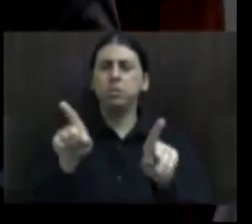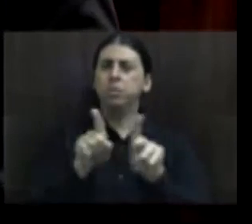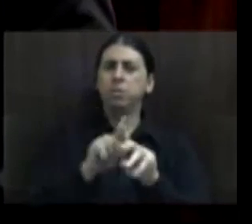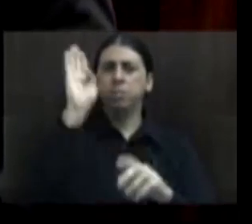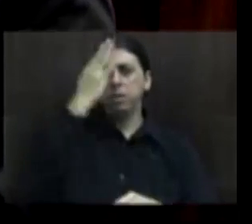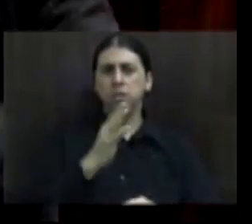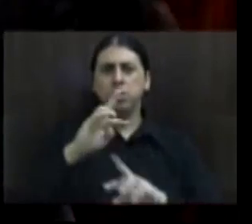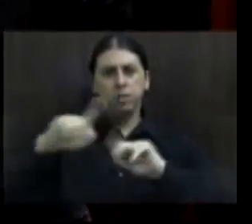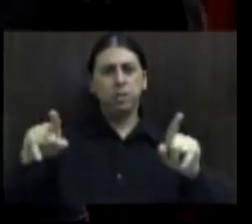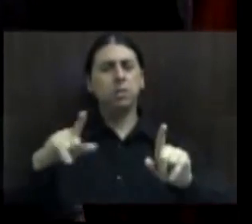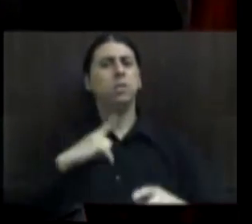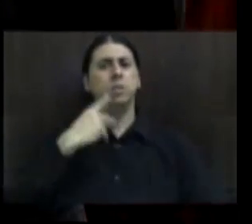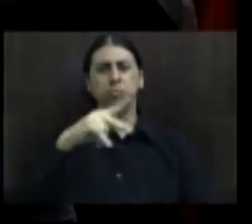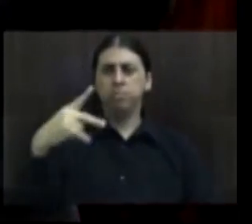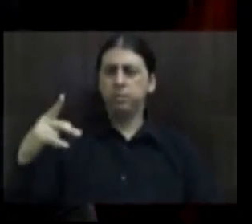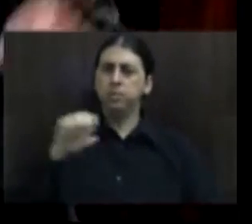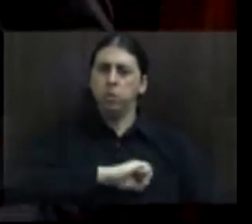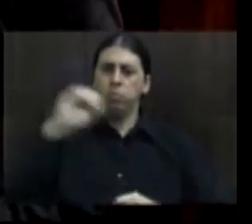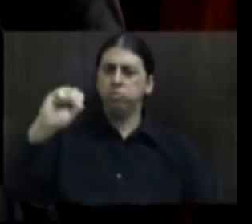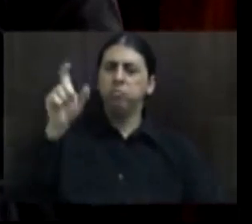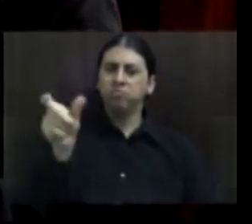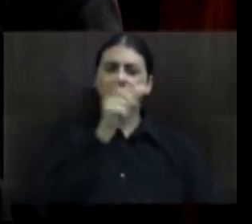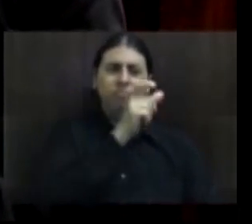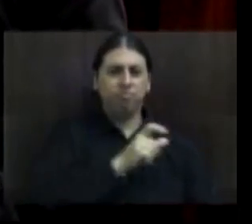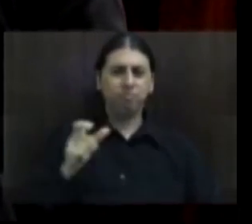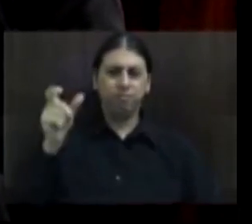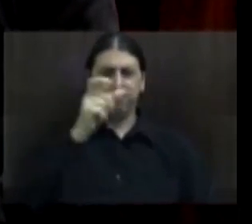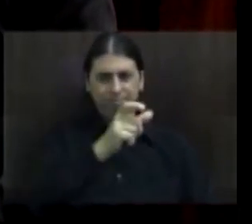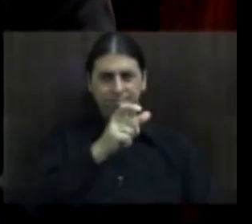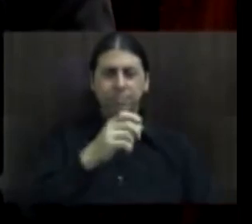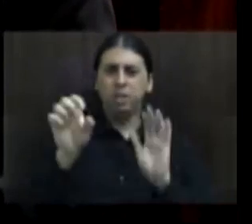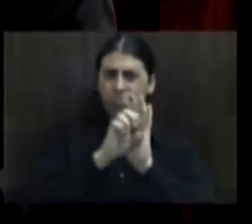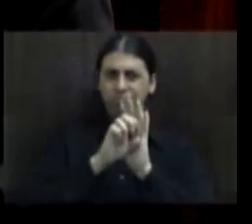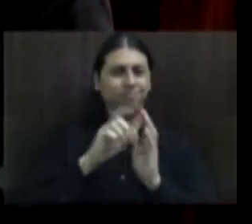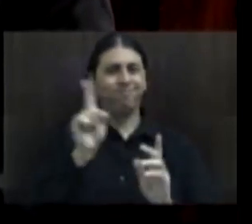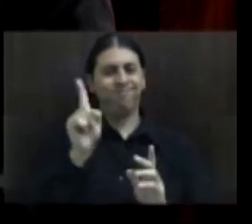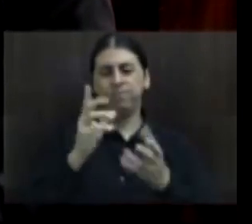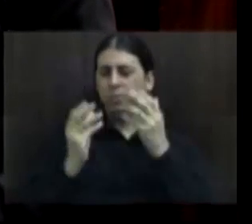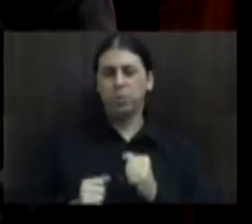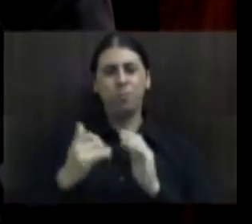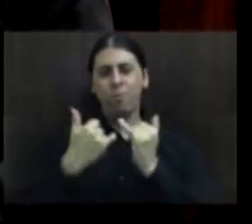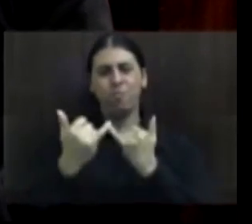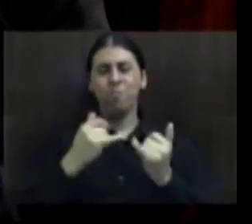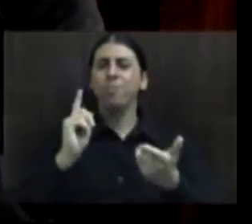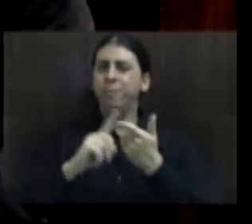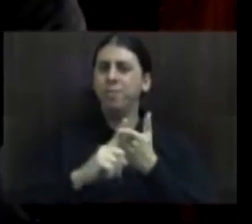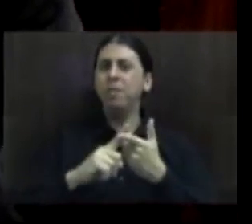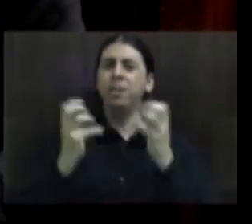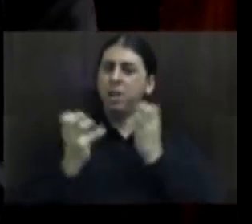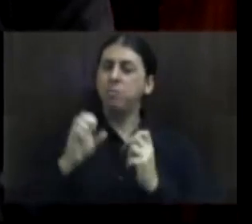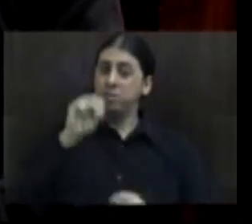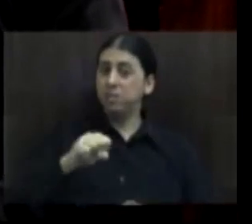diferente e estas republiquetas que nos cercam não nos servem de exemplo nós queremos